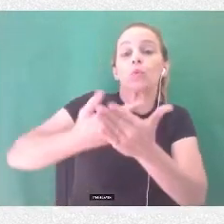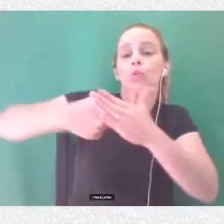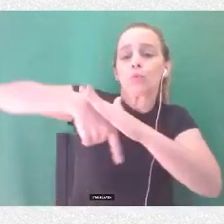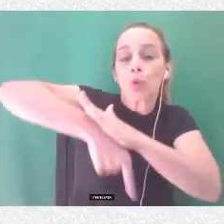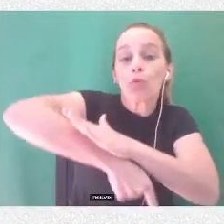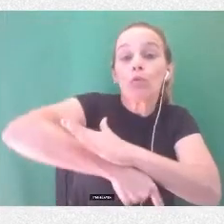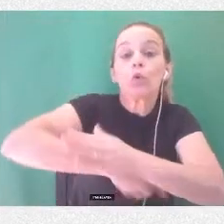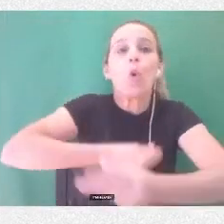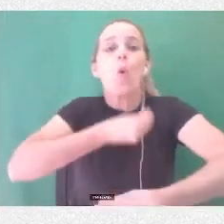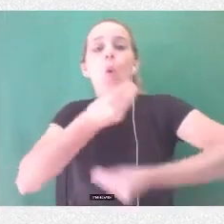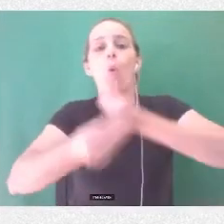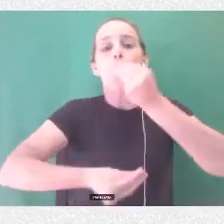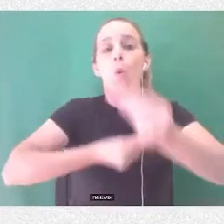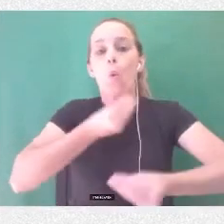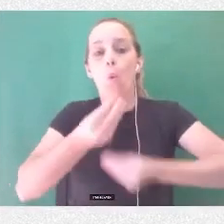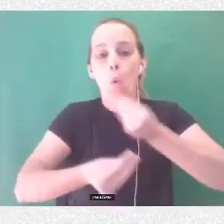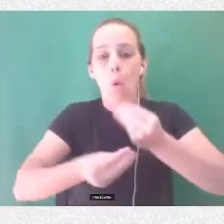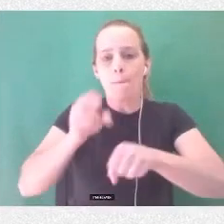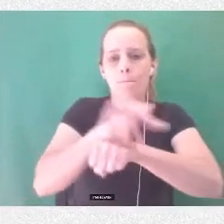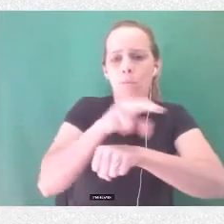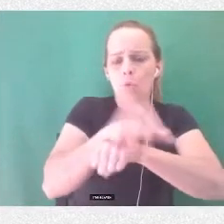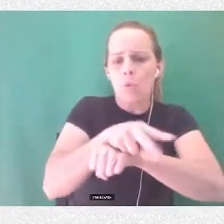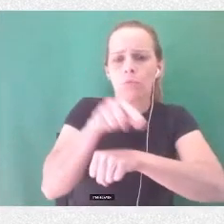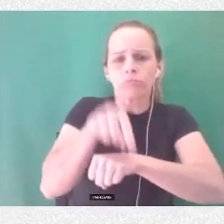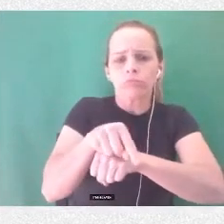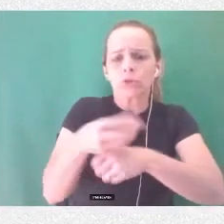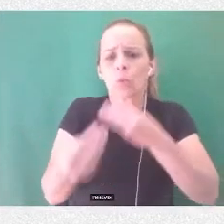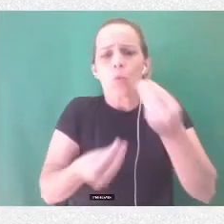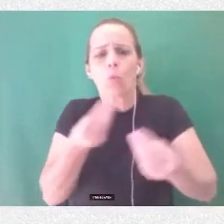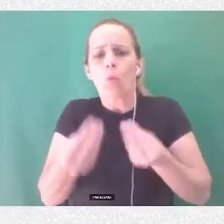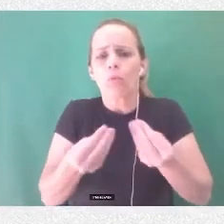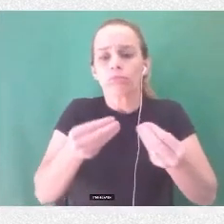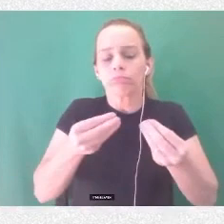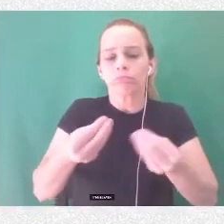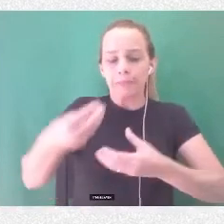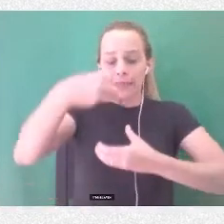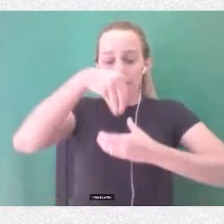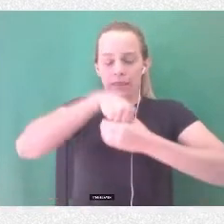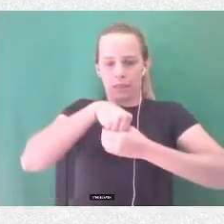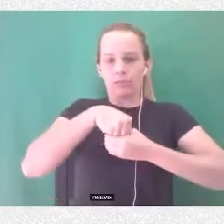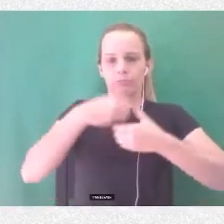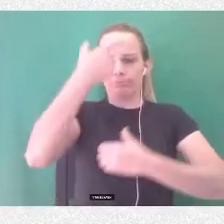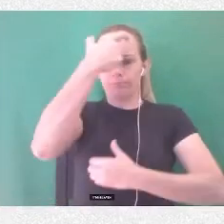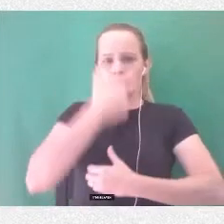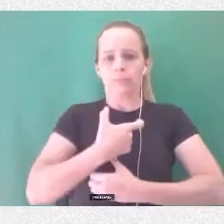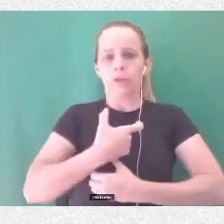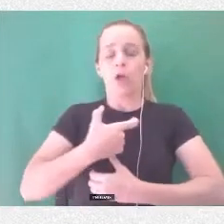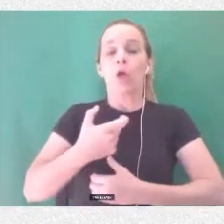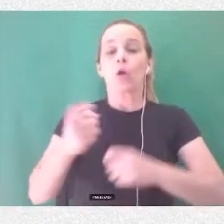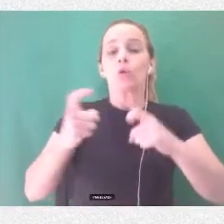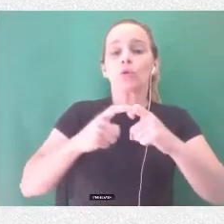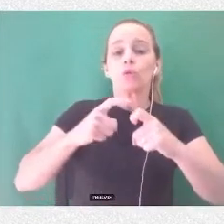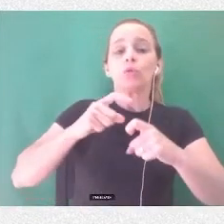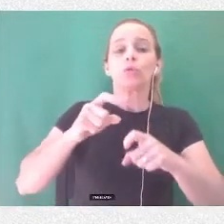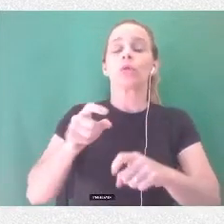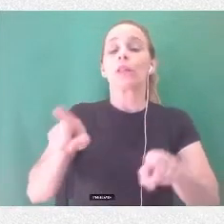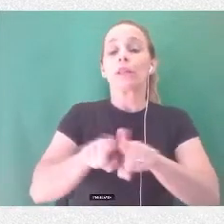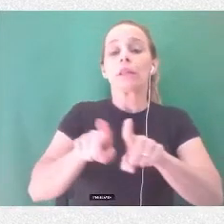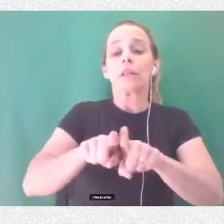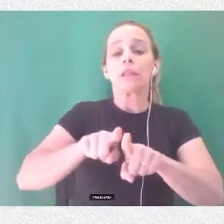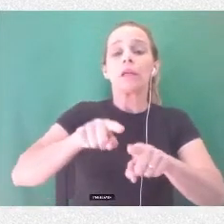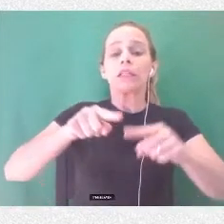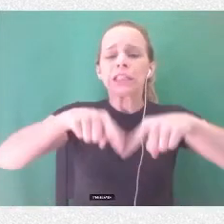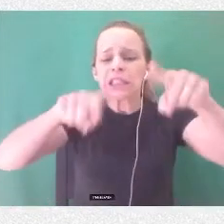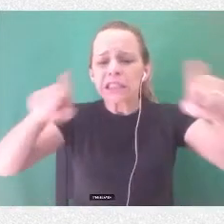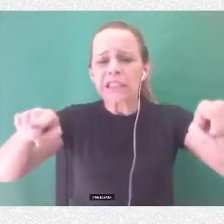esse vírus a uma população 100% vacinada. Doutora Juliana, agradecimentos aos cientistas da